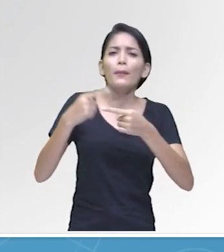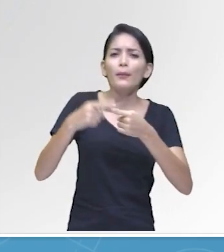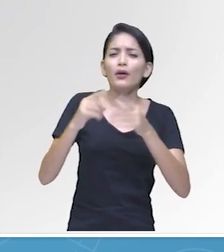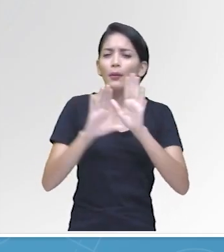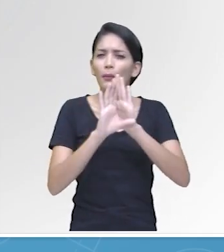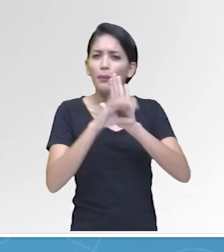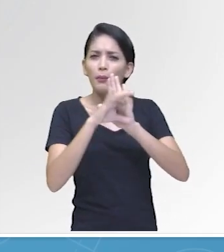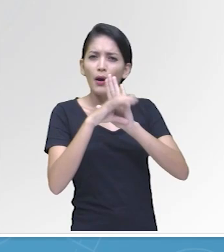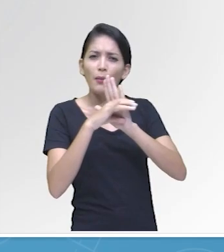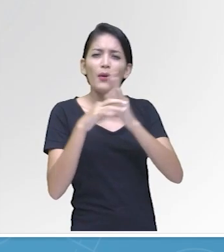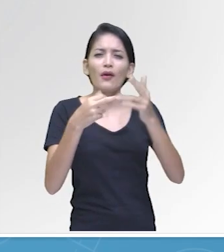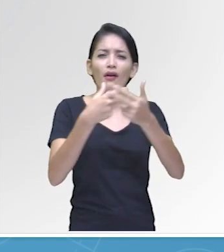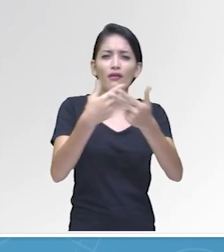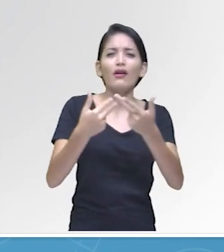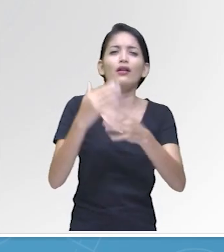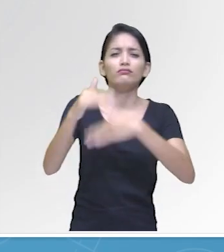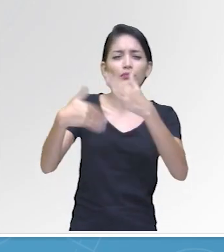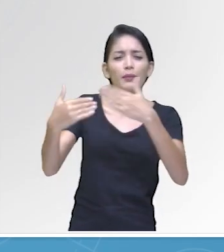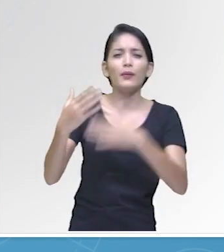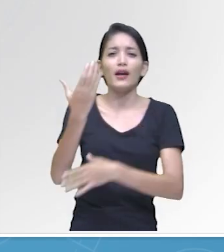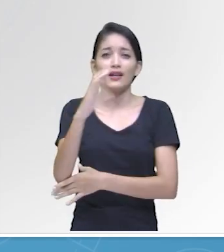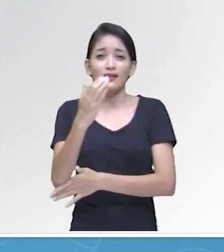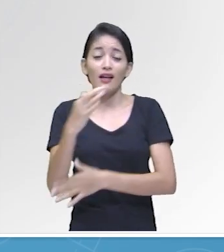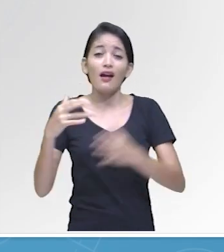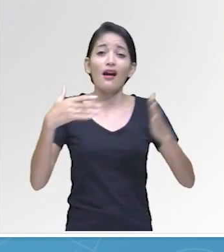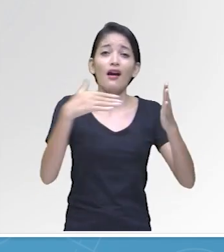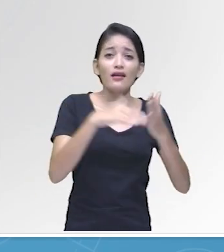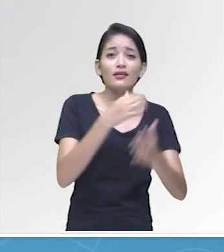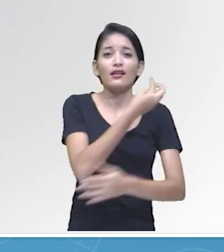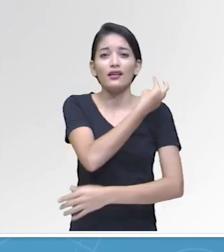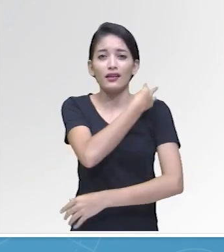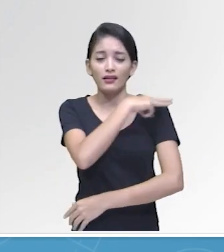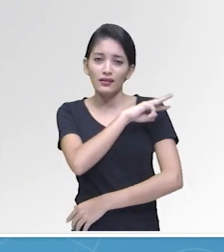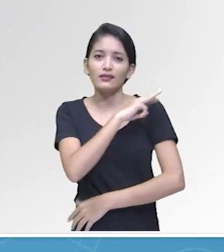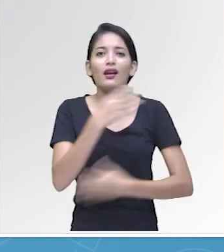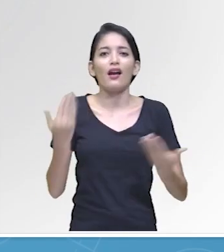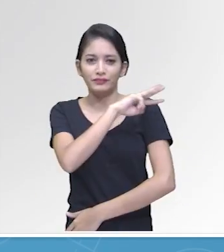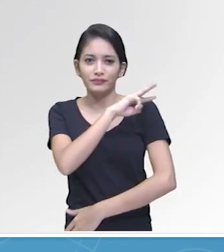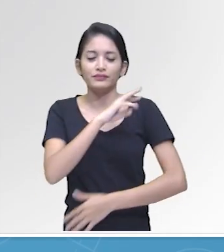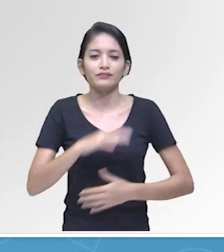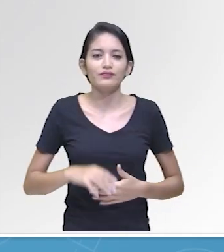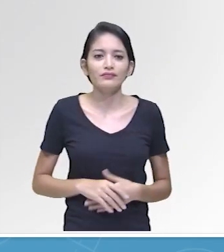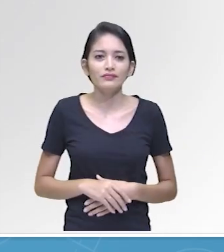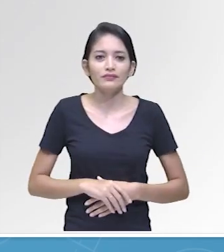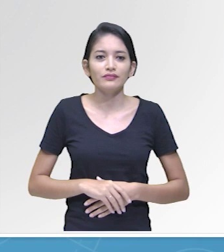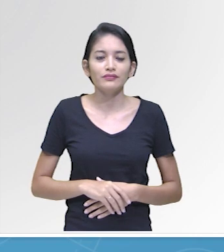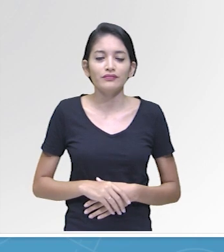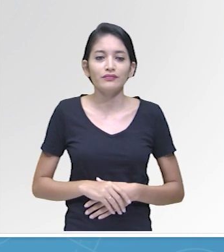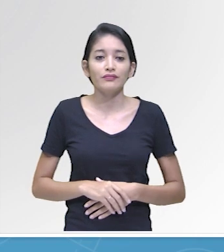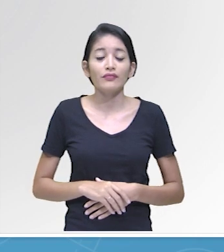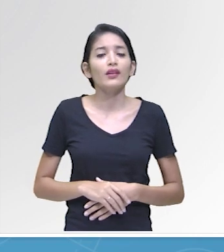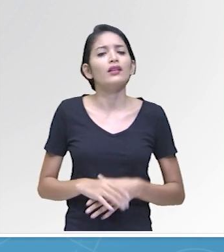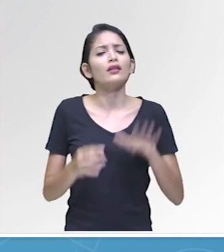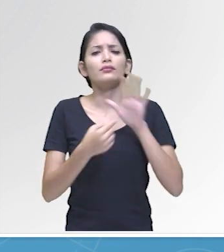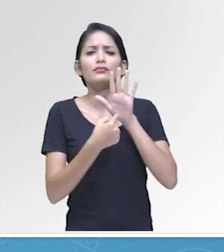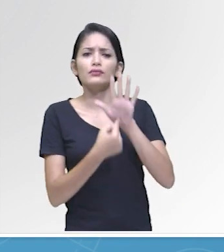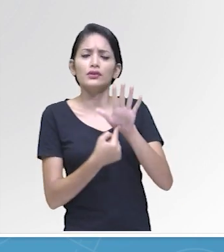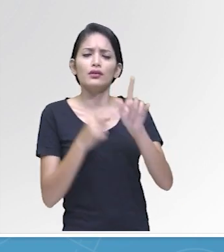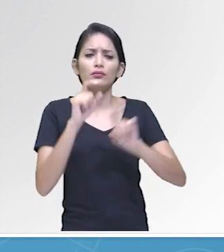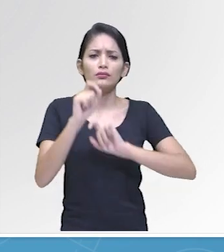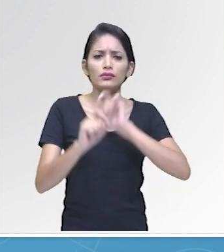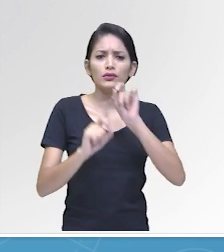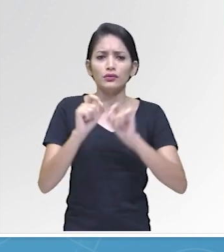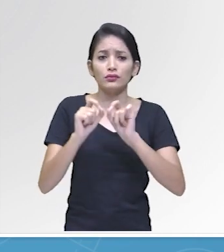conceitos seguem por todo o ensino de ciências até o ensino médio. Então, vamos à cartela. Falamos aí, mostramos para vocês aí